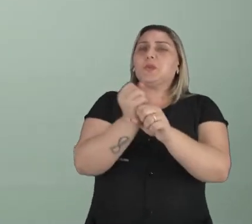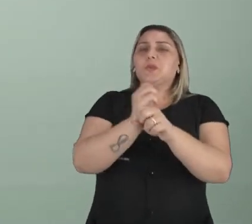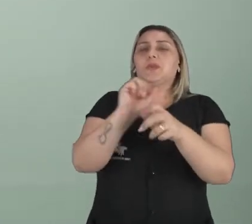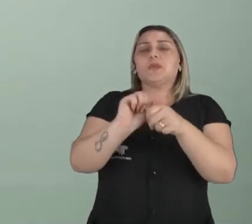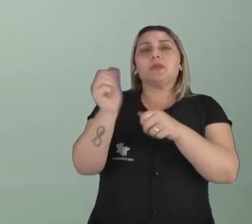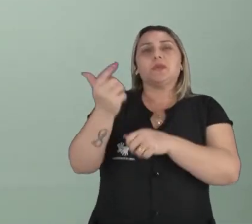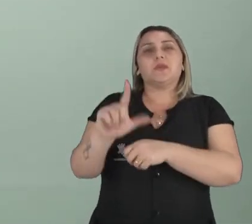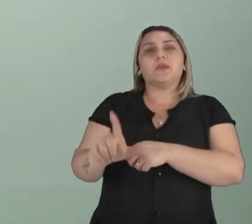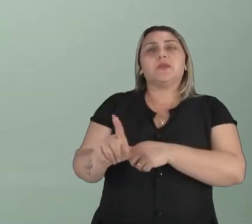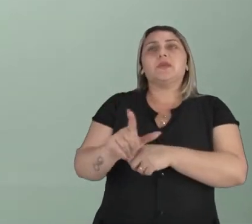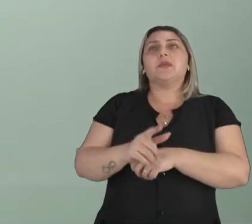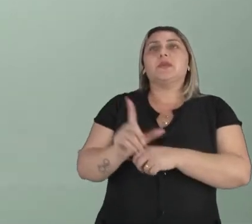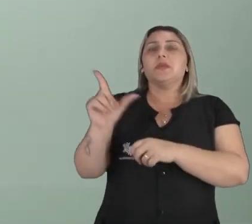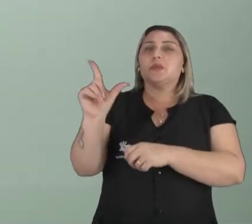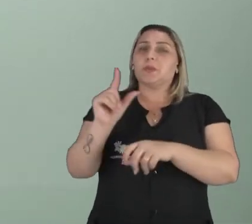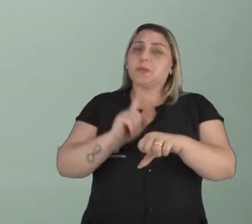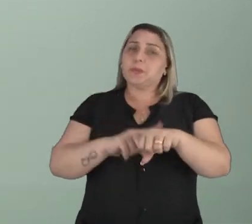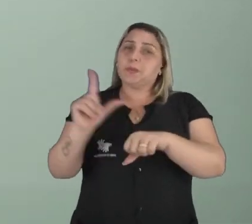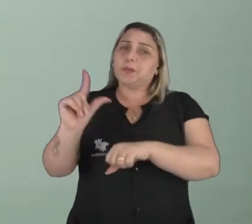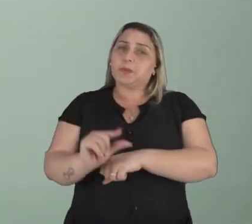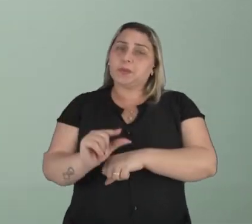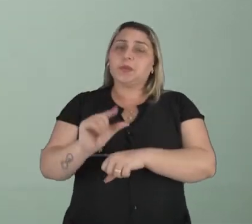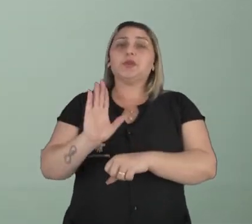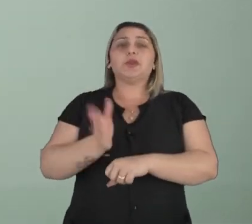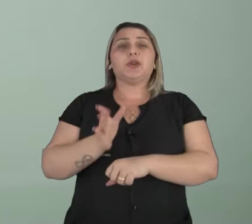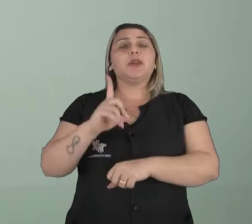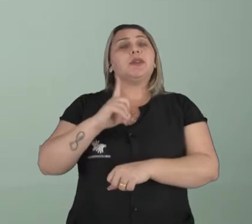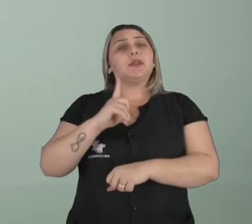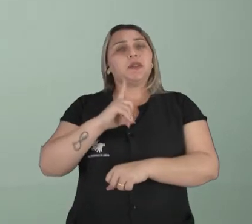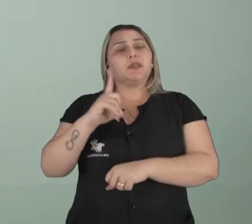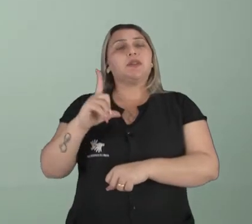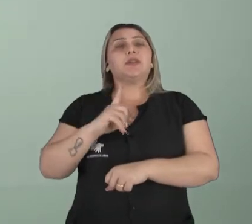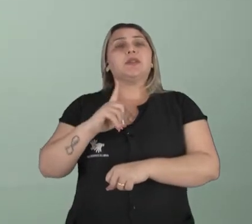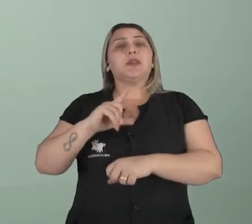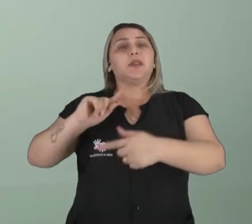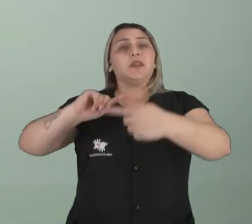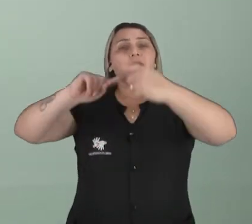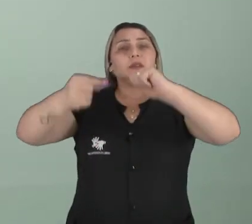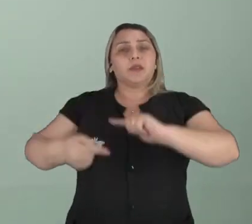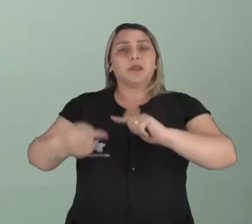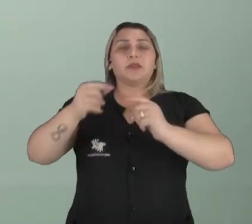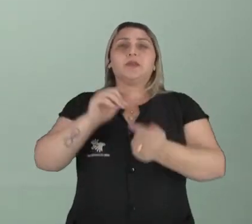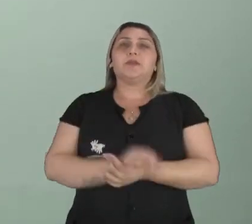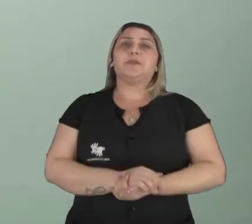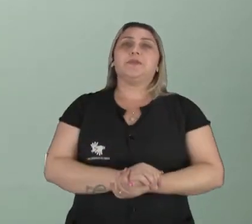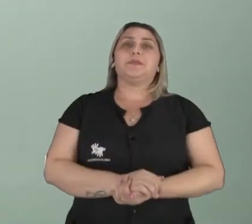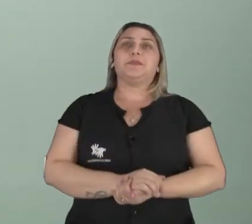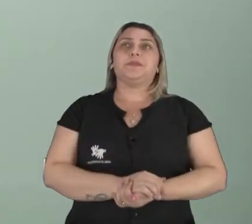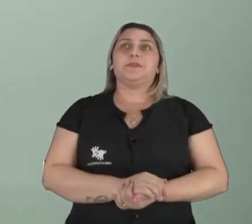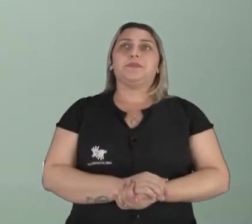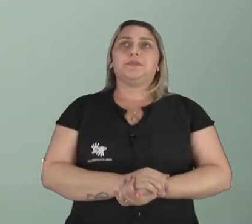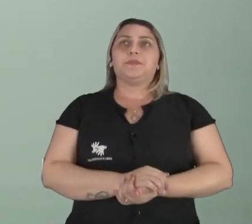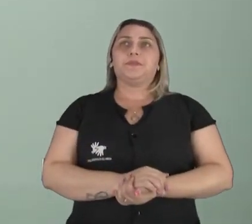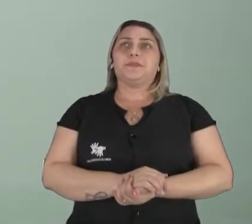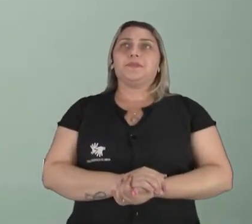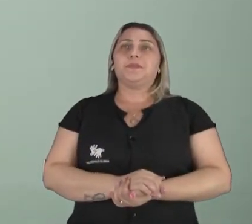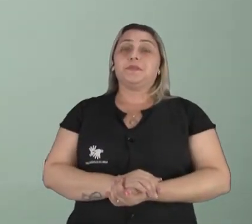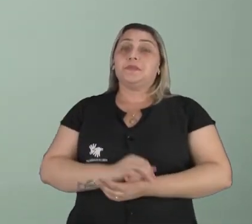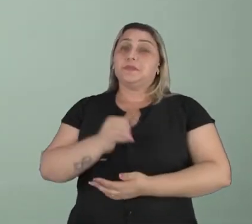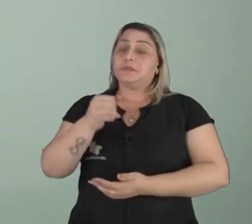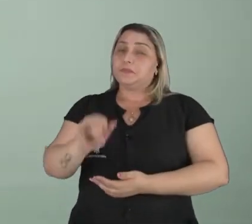para construir ele com história um tempo bem menor ele já tem essa predisposição é genética né infelizmente